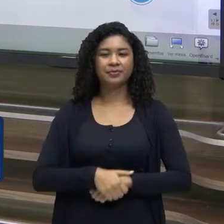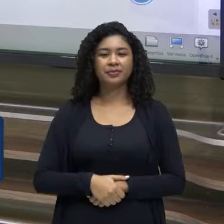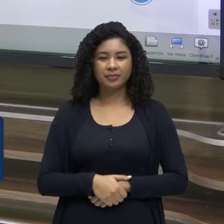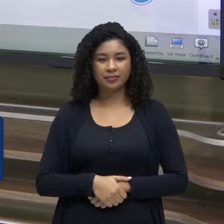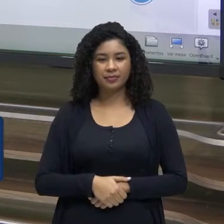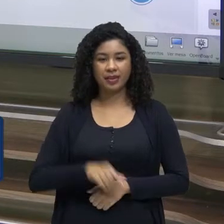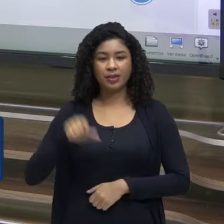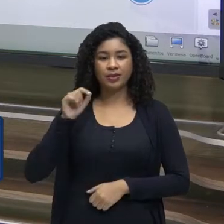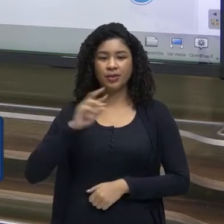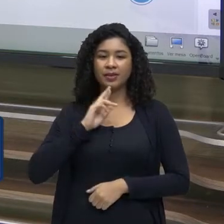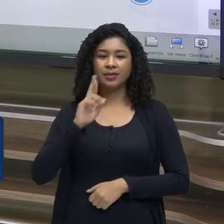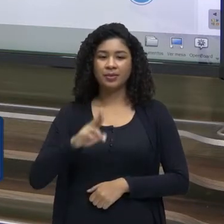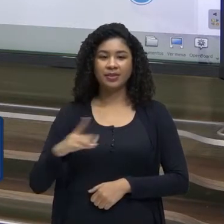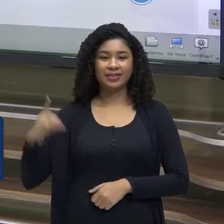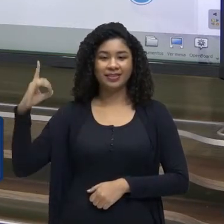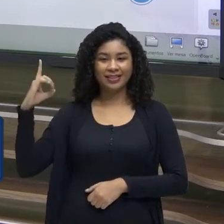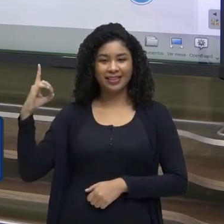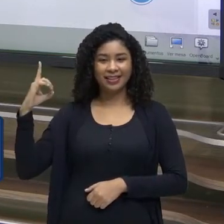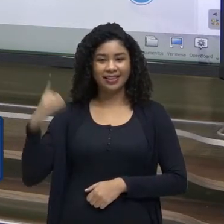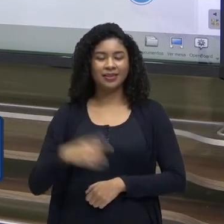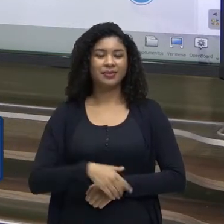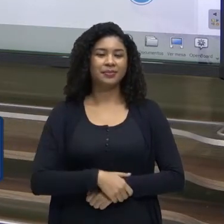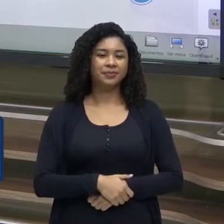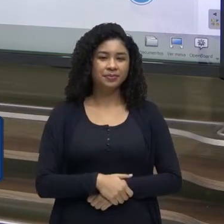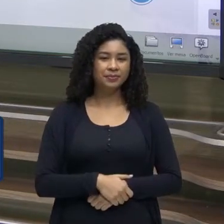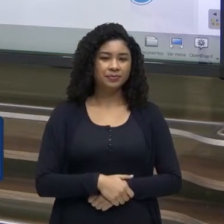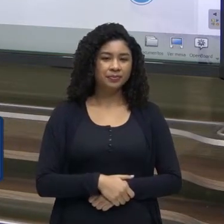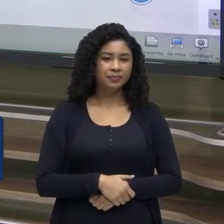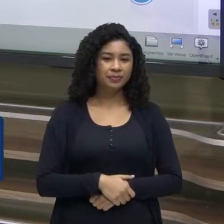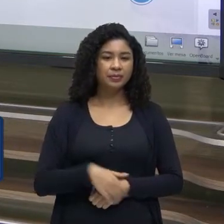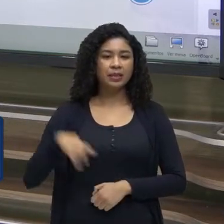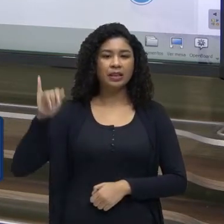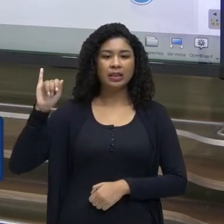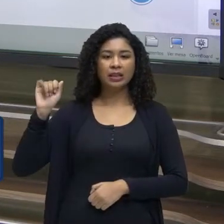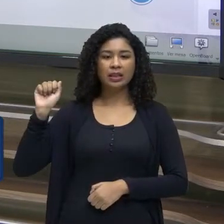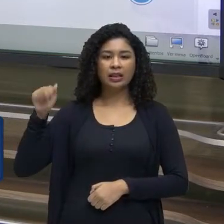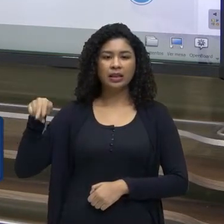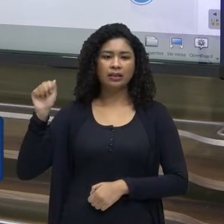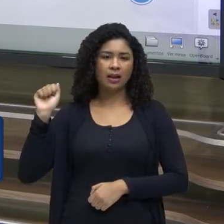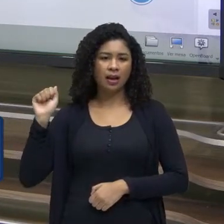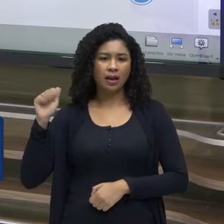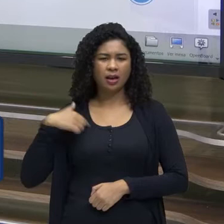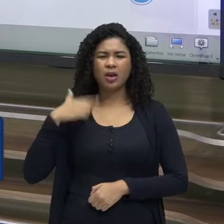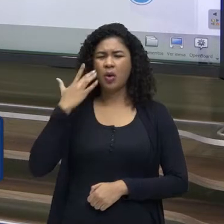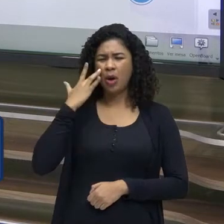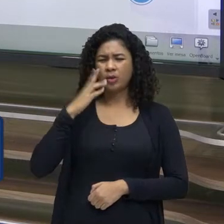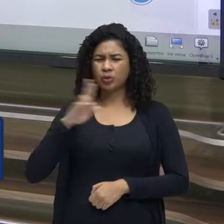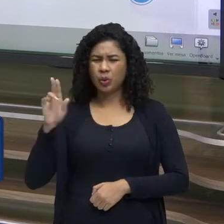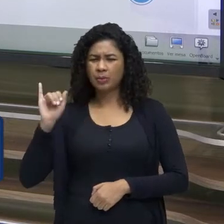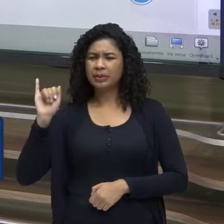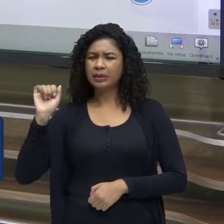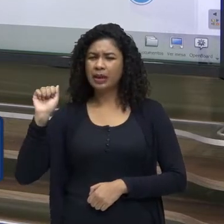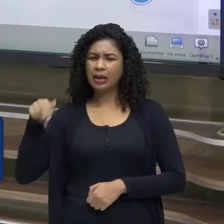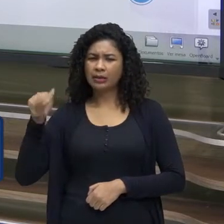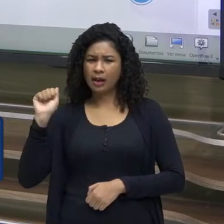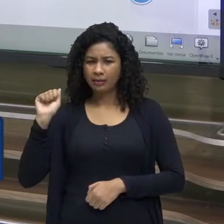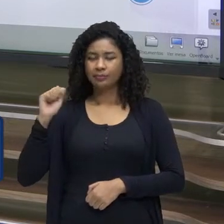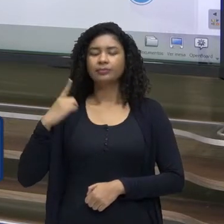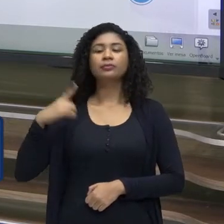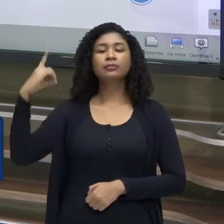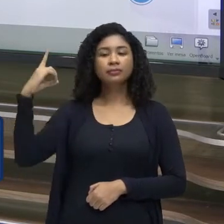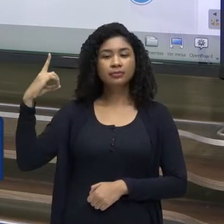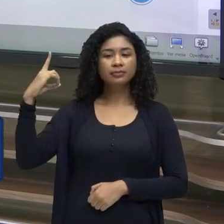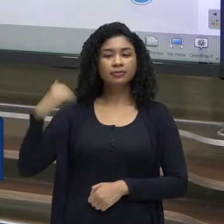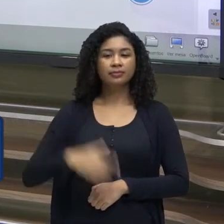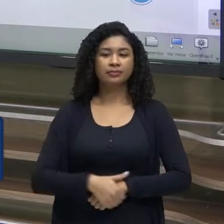para a questão número 1. A gente tem Iana, acredito, Iana, né? Letra D também na